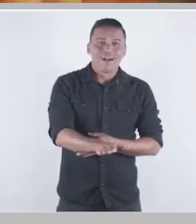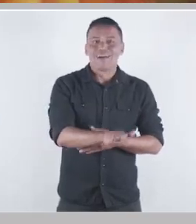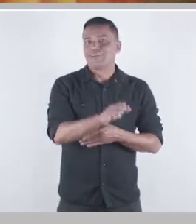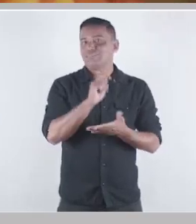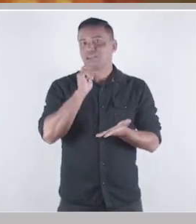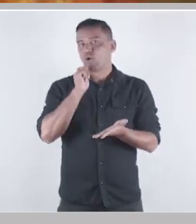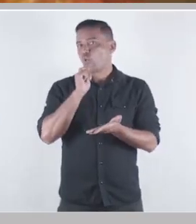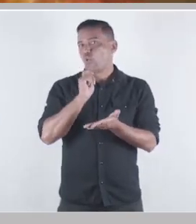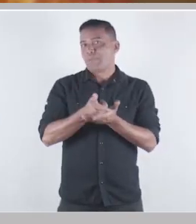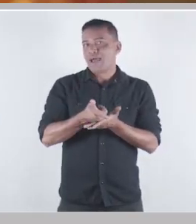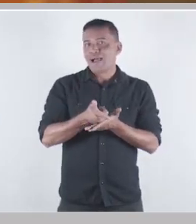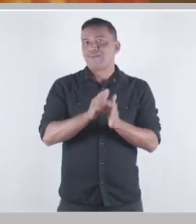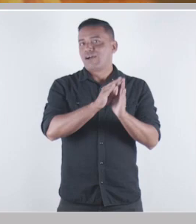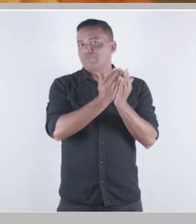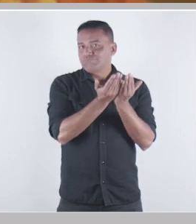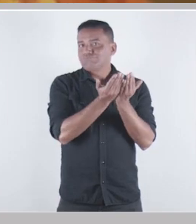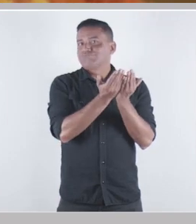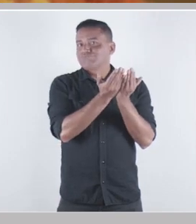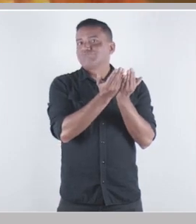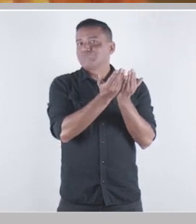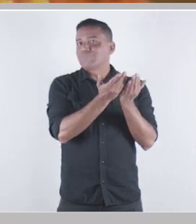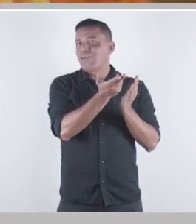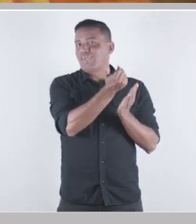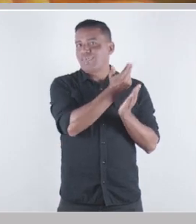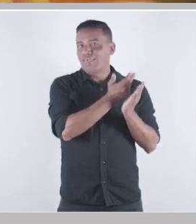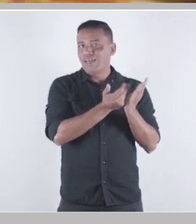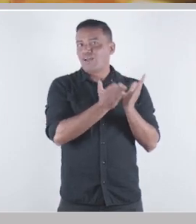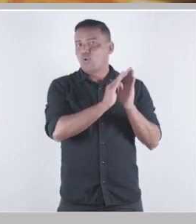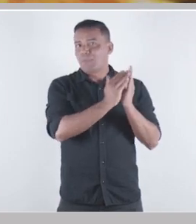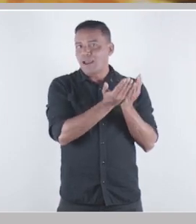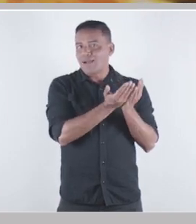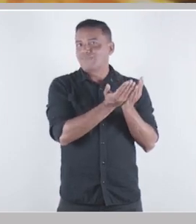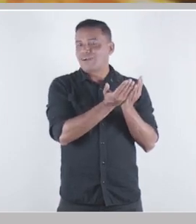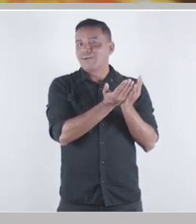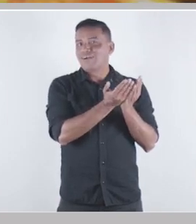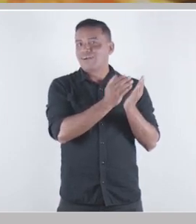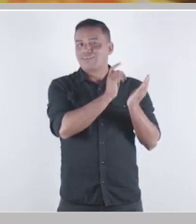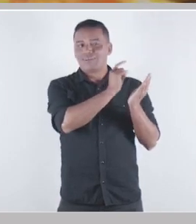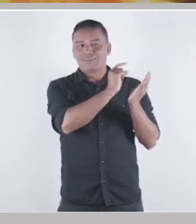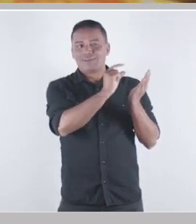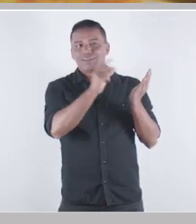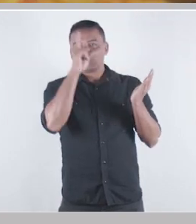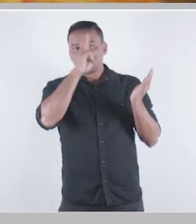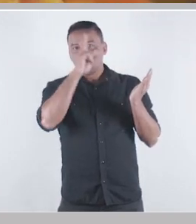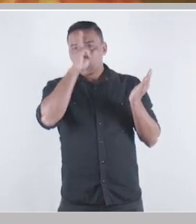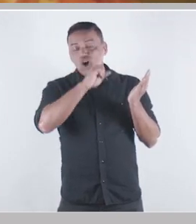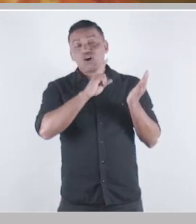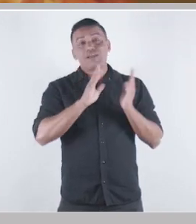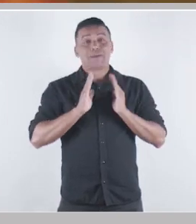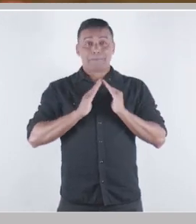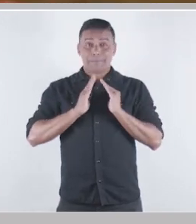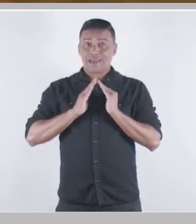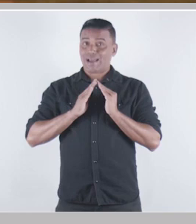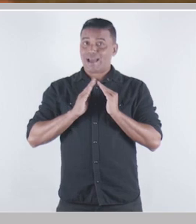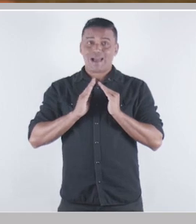comprava essas revistas e tudo mais, a minha casa, pelo menos na minha infância,